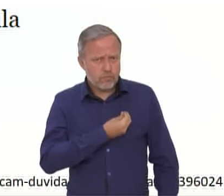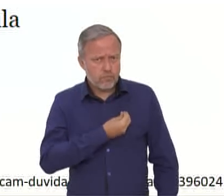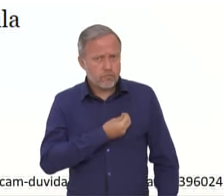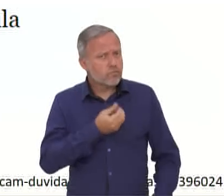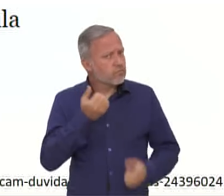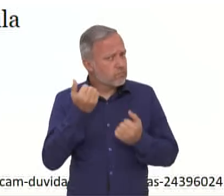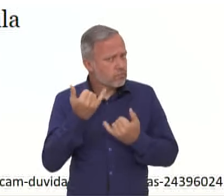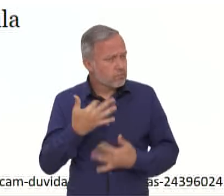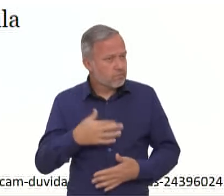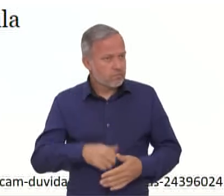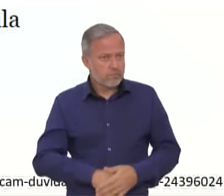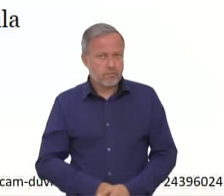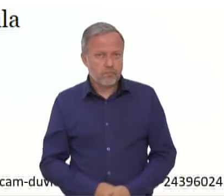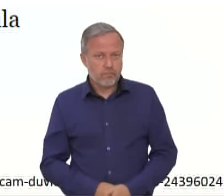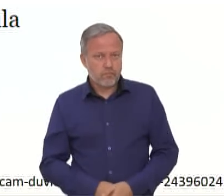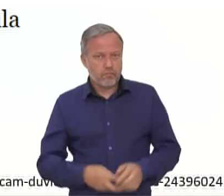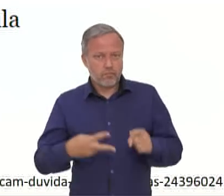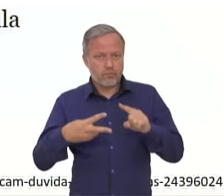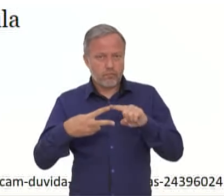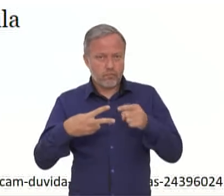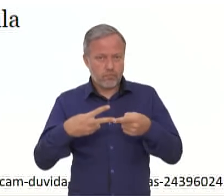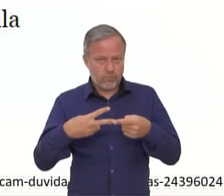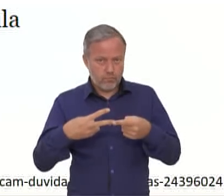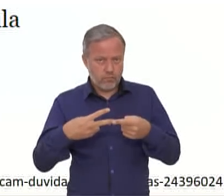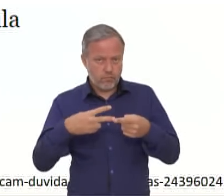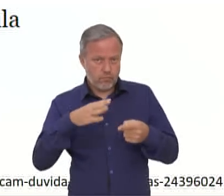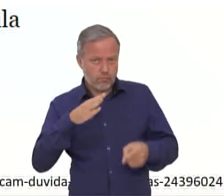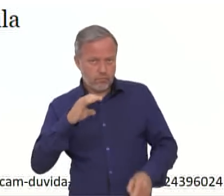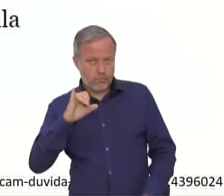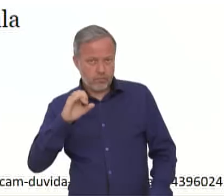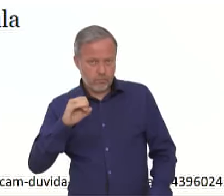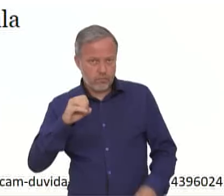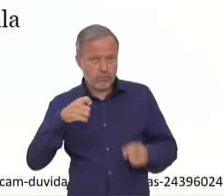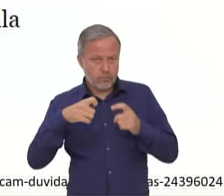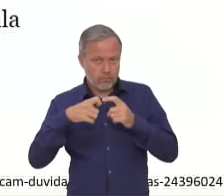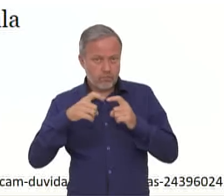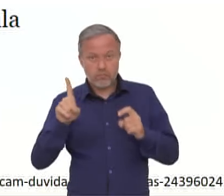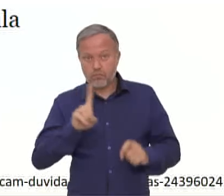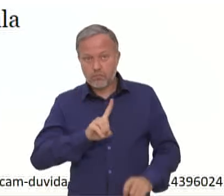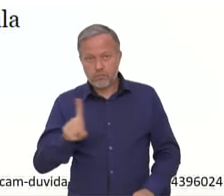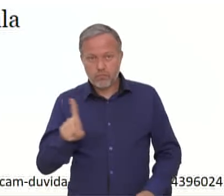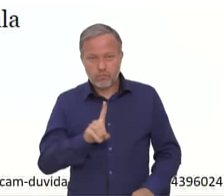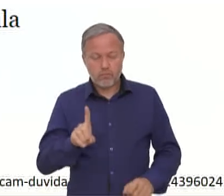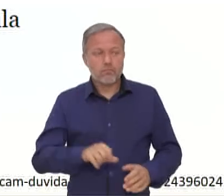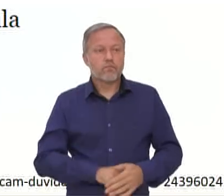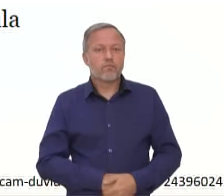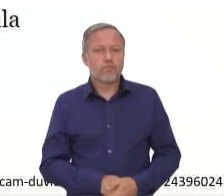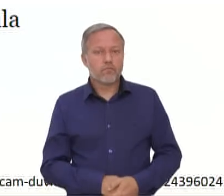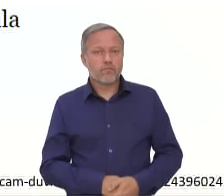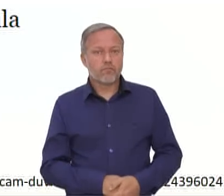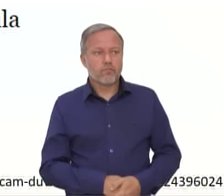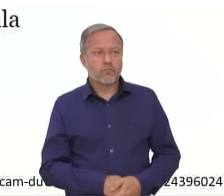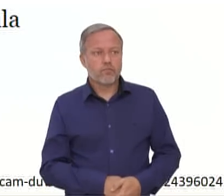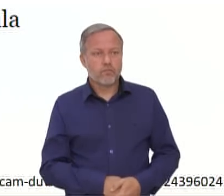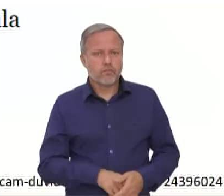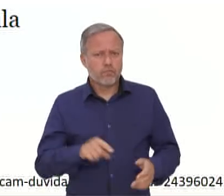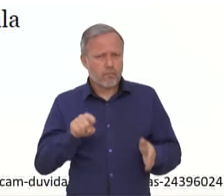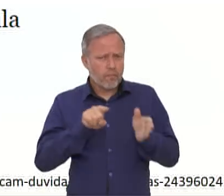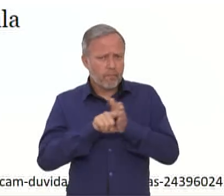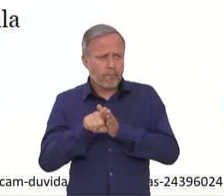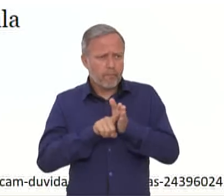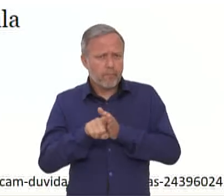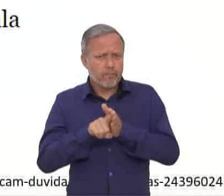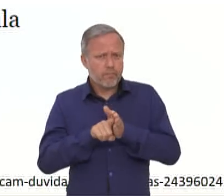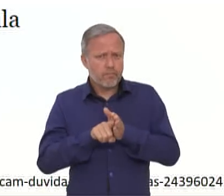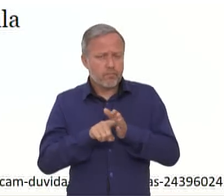Justifique. Segundo a biomédica Mirella Costa, a resposta é não. Há muito debate nesta